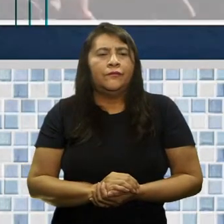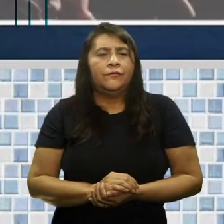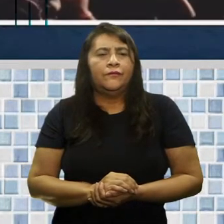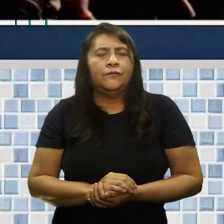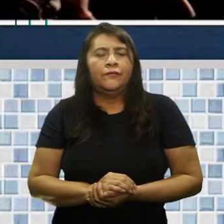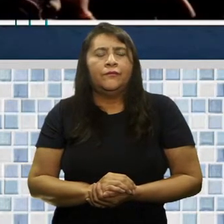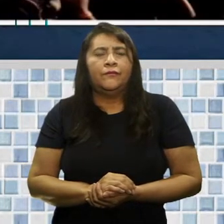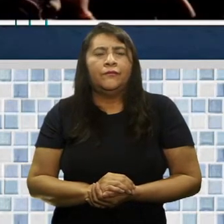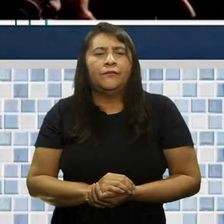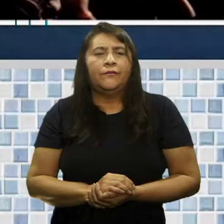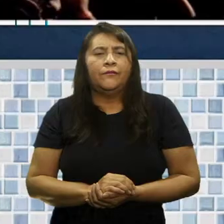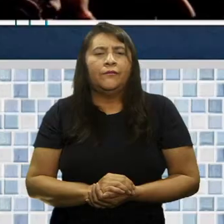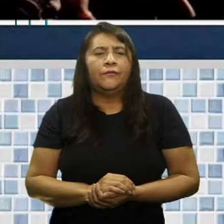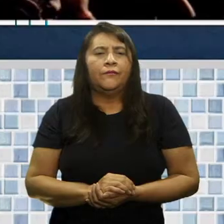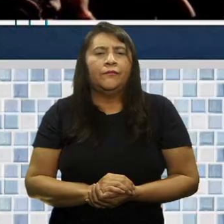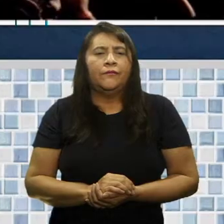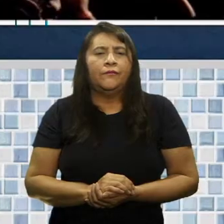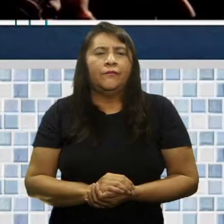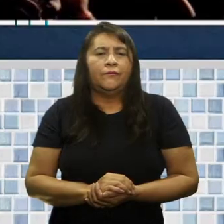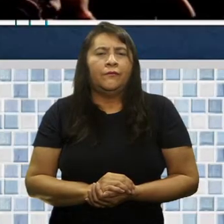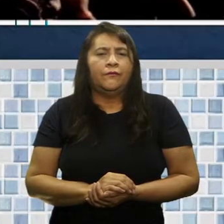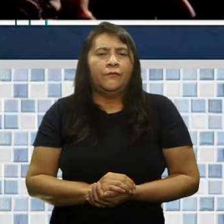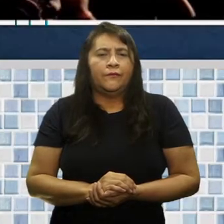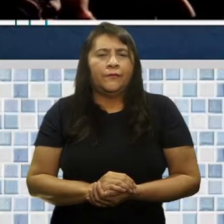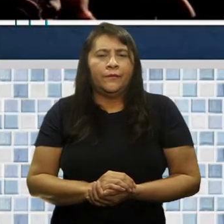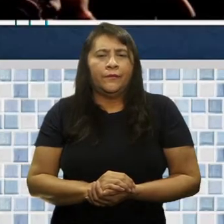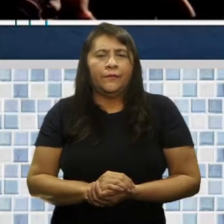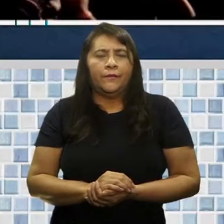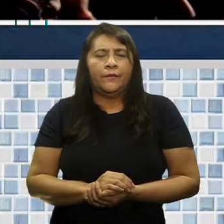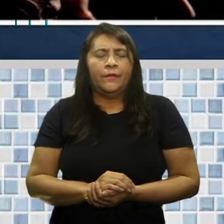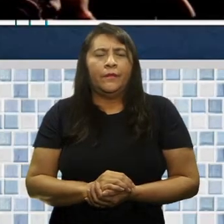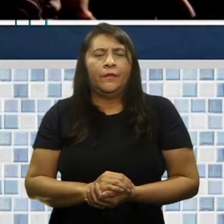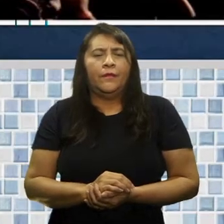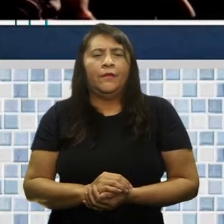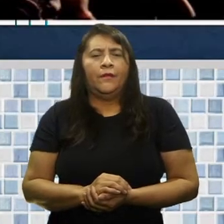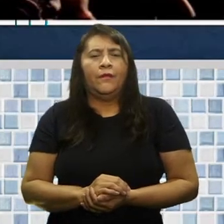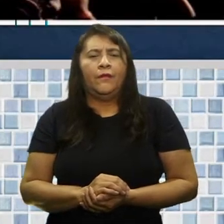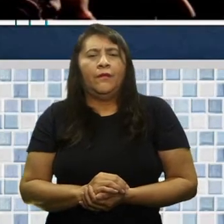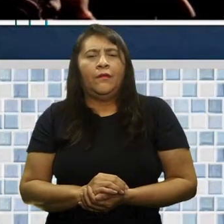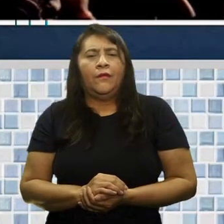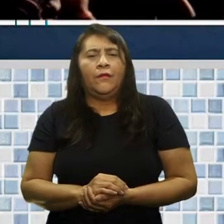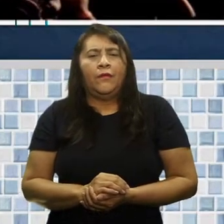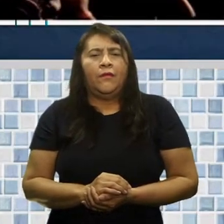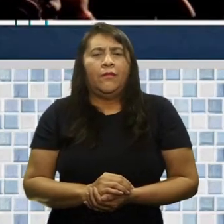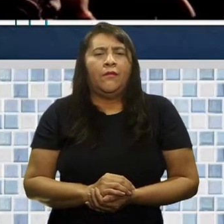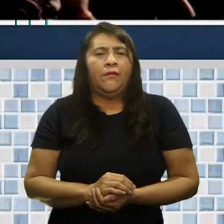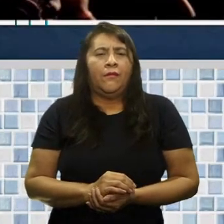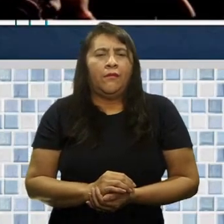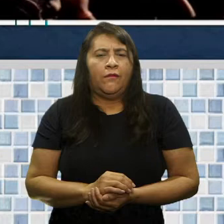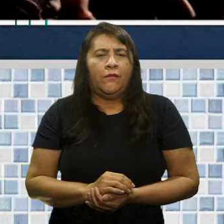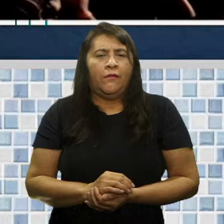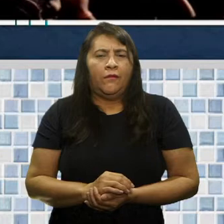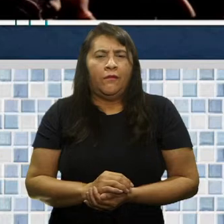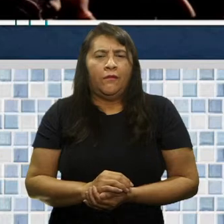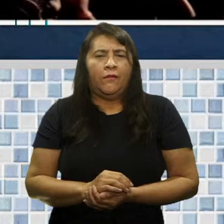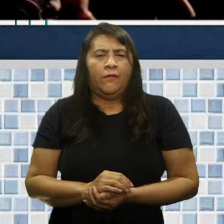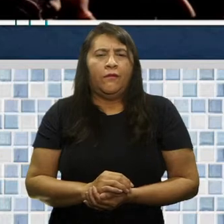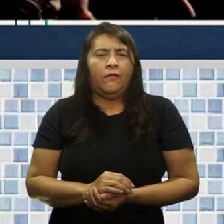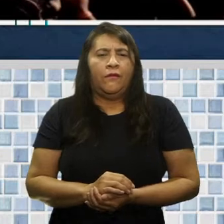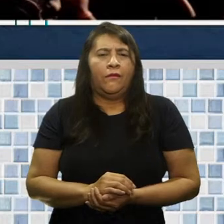imperativo. Avoid crowds. Quando a gente fala avoid crowds, a gente está dizendo, falando exatamente em